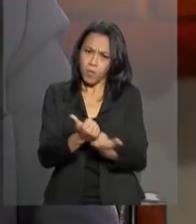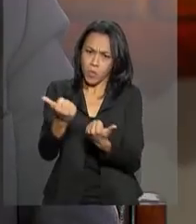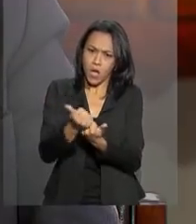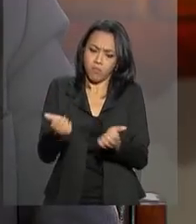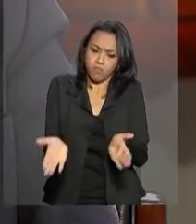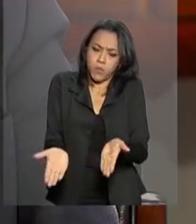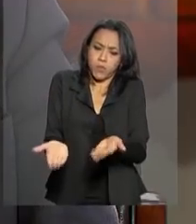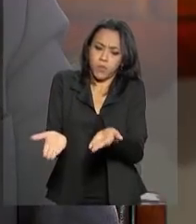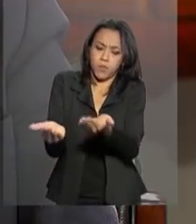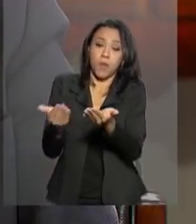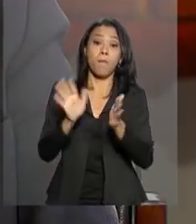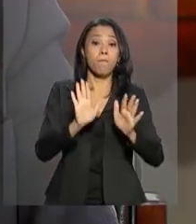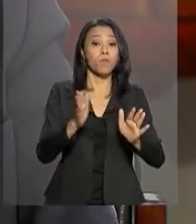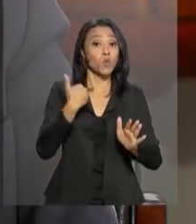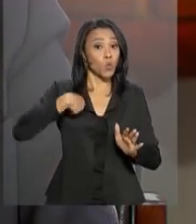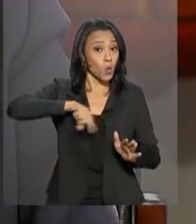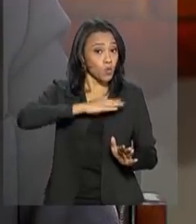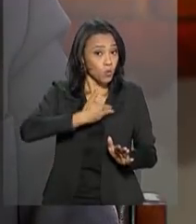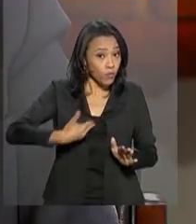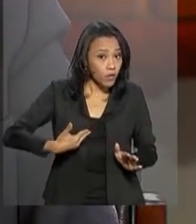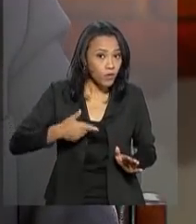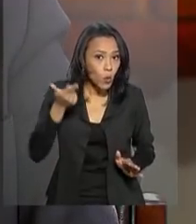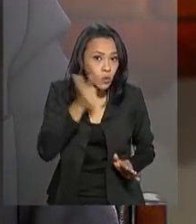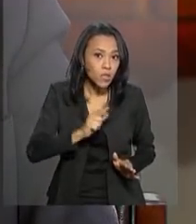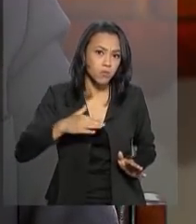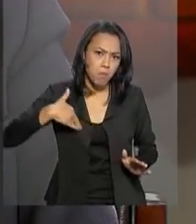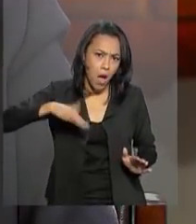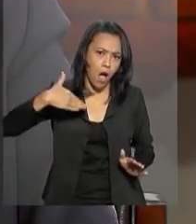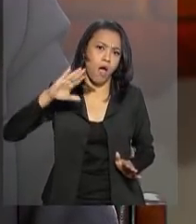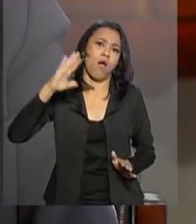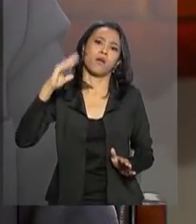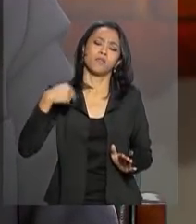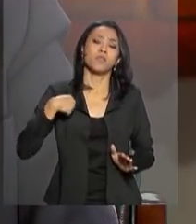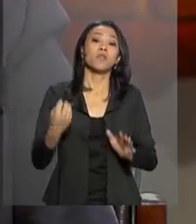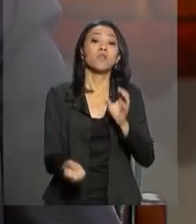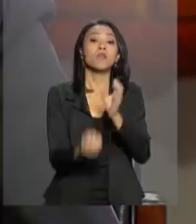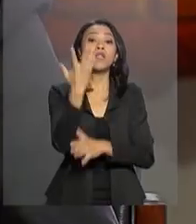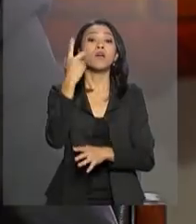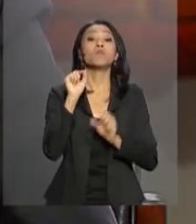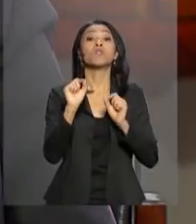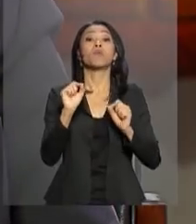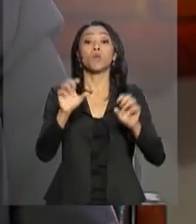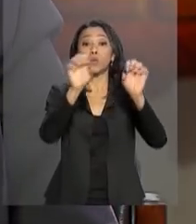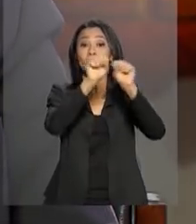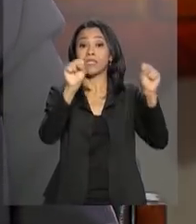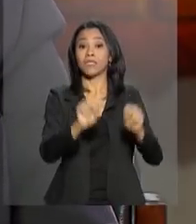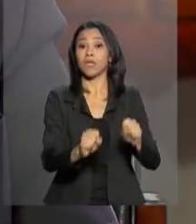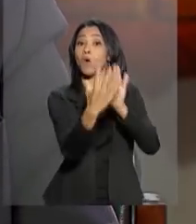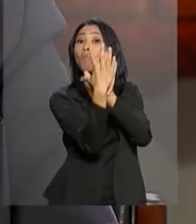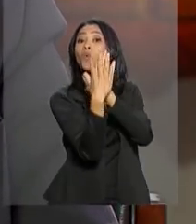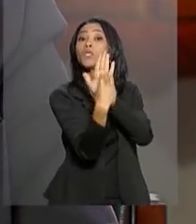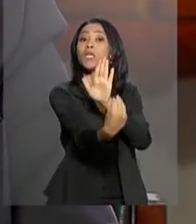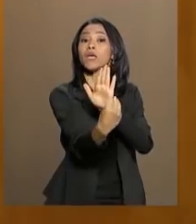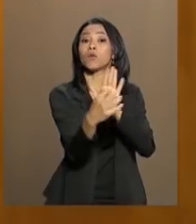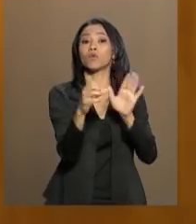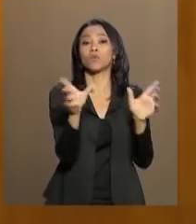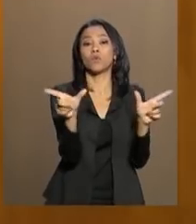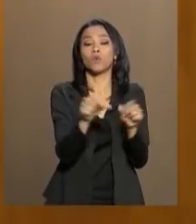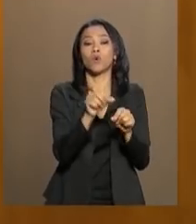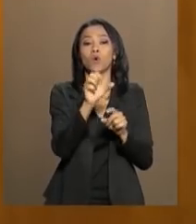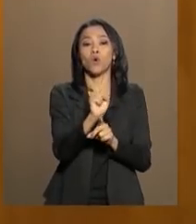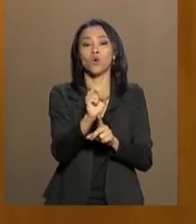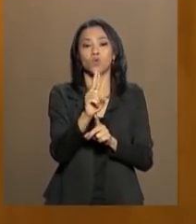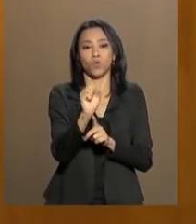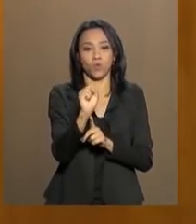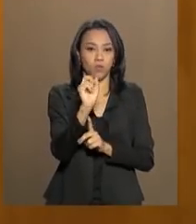nós, no nosso governo, avançamos mais. Nós criamos um Sistema Único de Segurança Pública, o SUSP, não